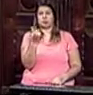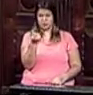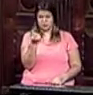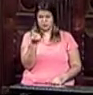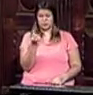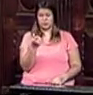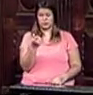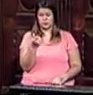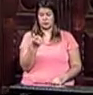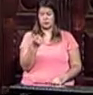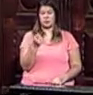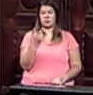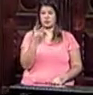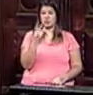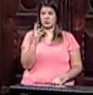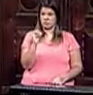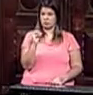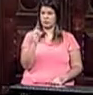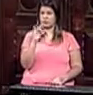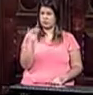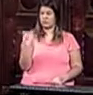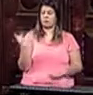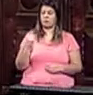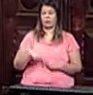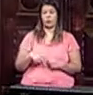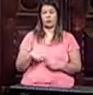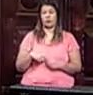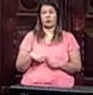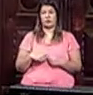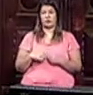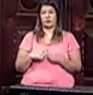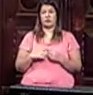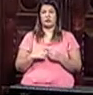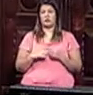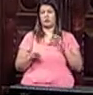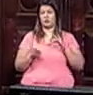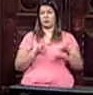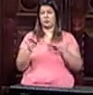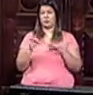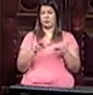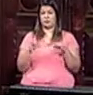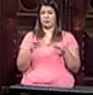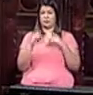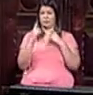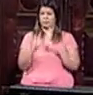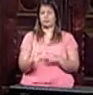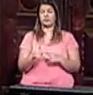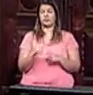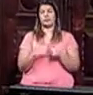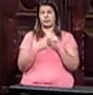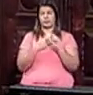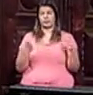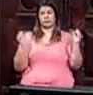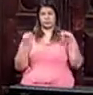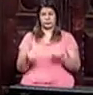2016, em 30 dias mandará para essa casa o seu plano de enfrentamento da crise.